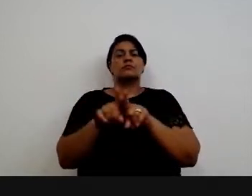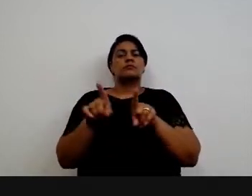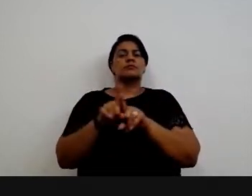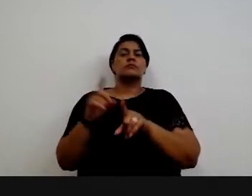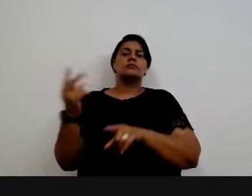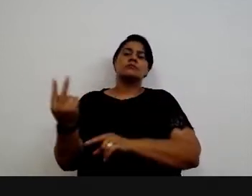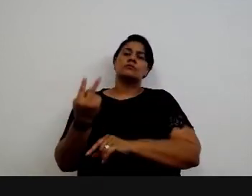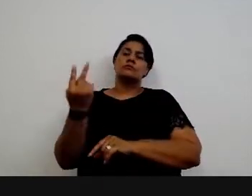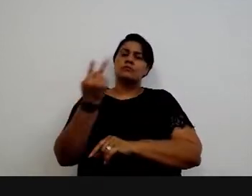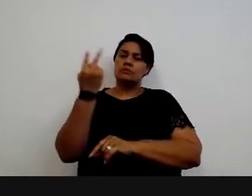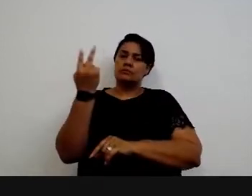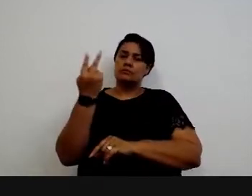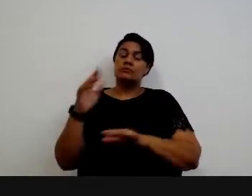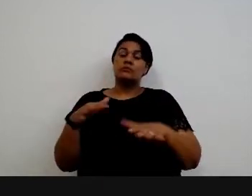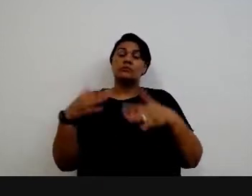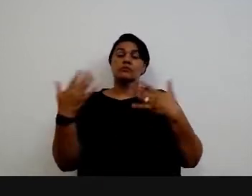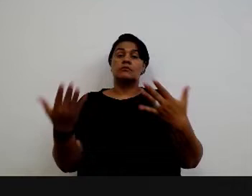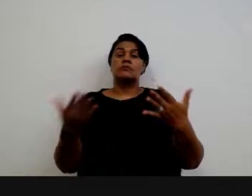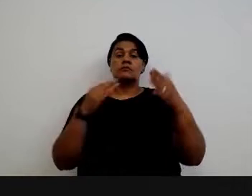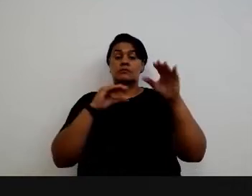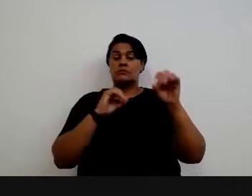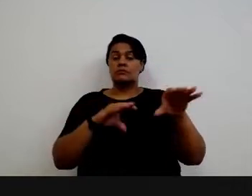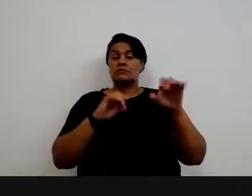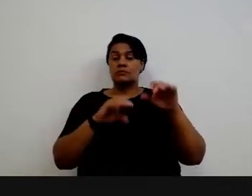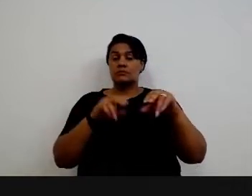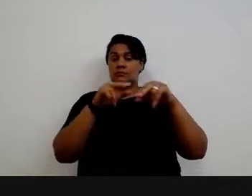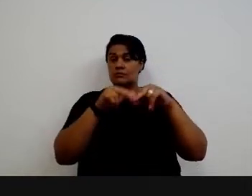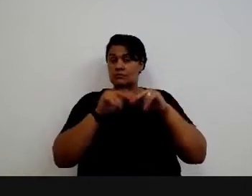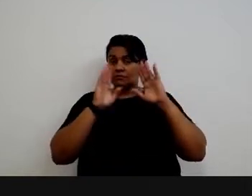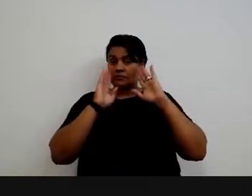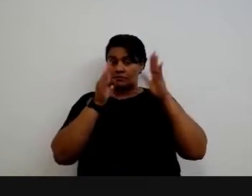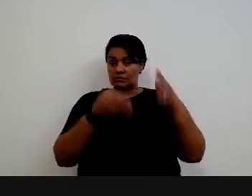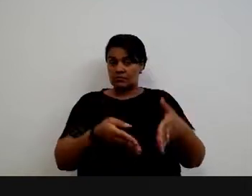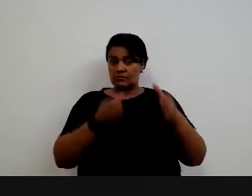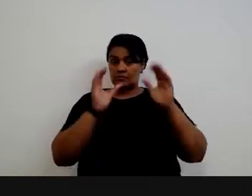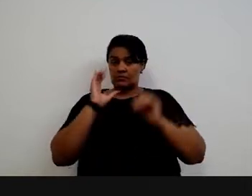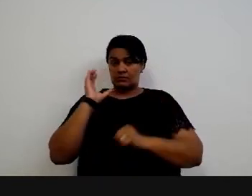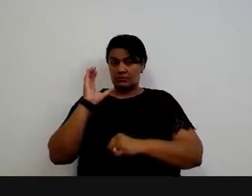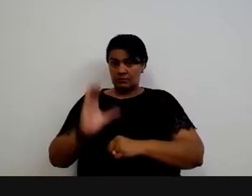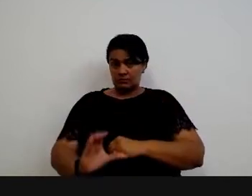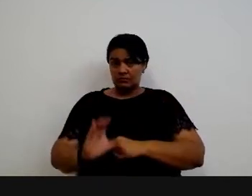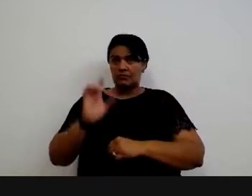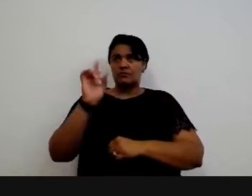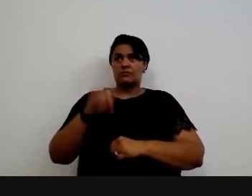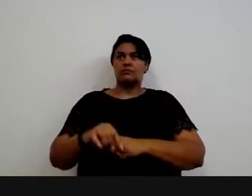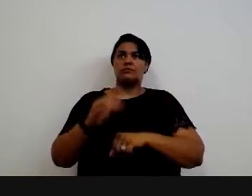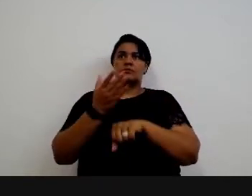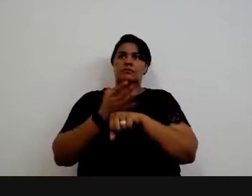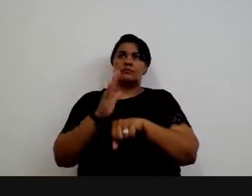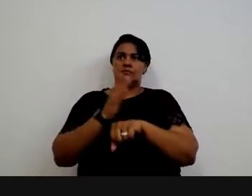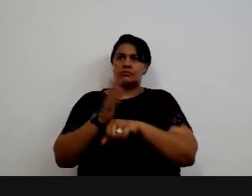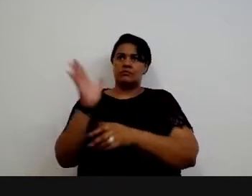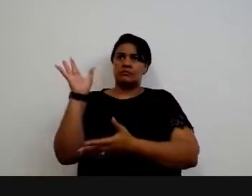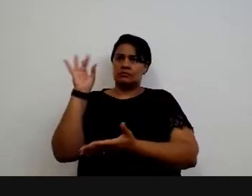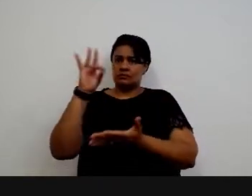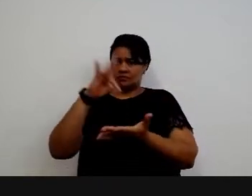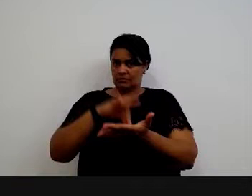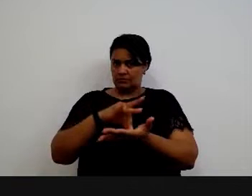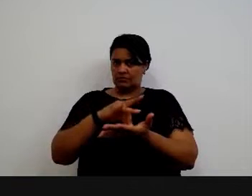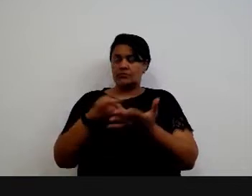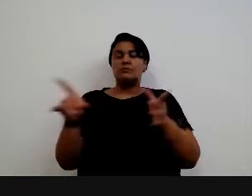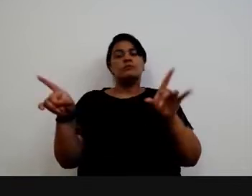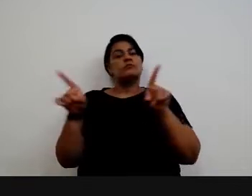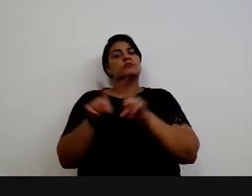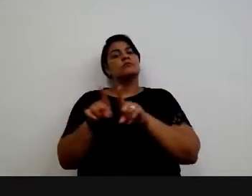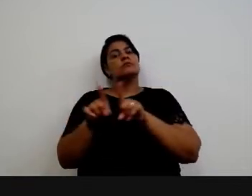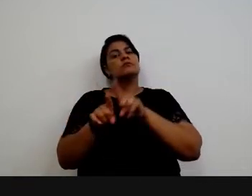Né? Então, a educação pela cidadania é a prática, né, nas outras 2 abordagens, e é também